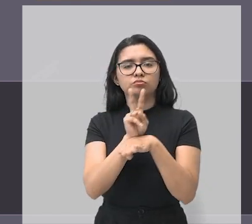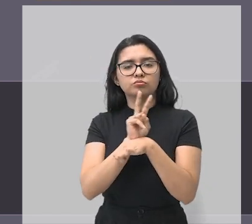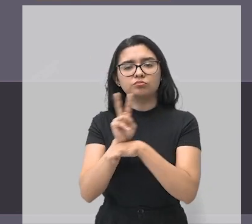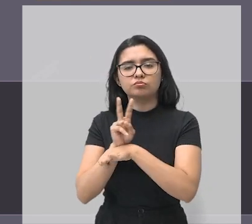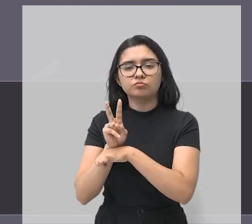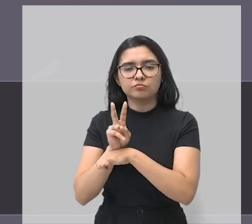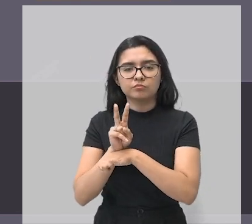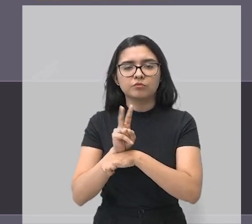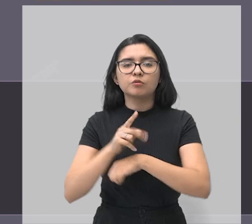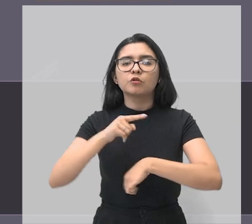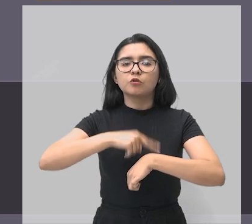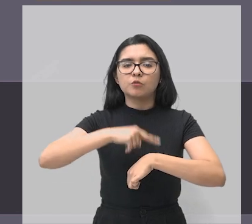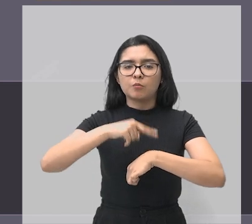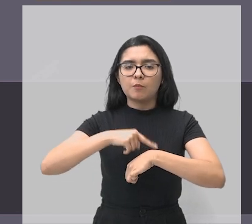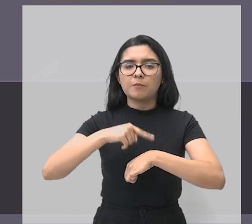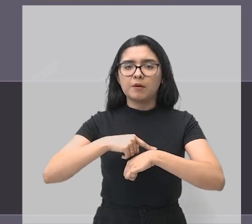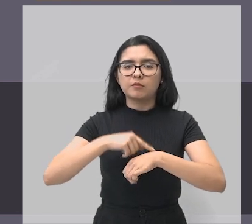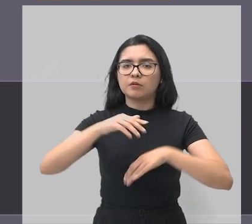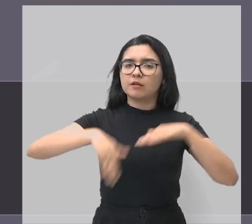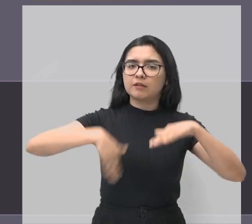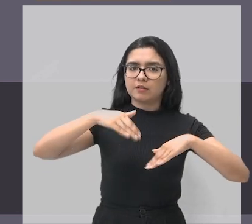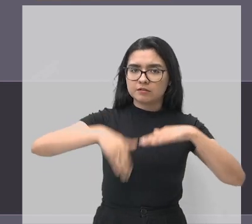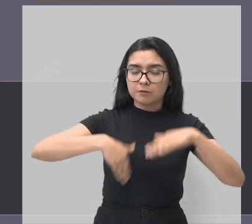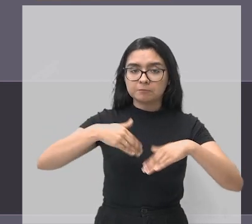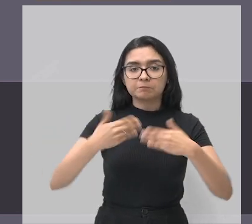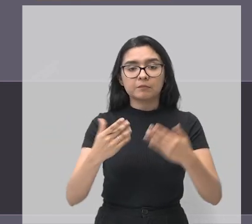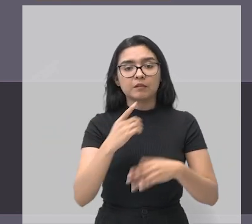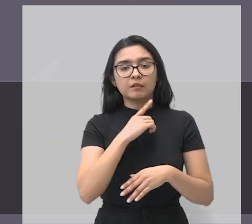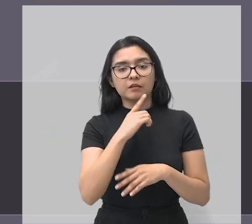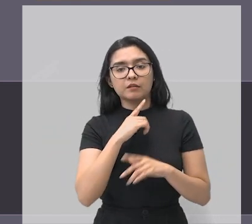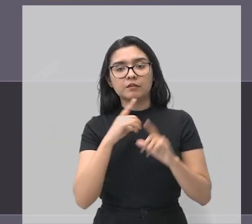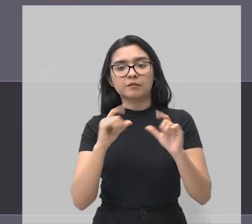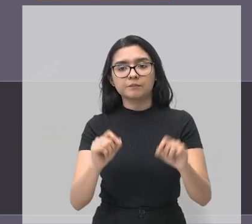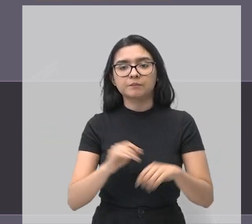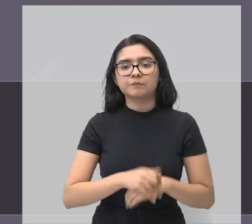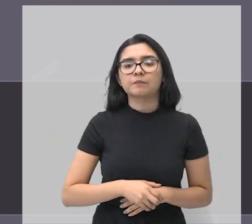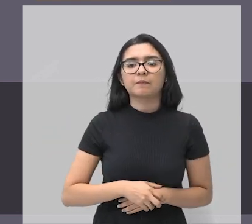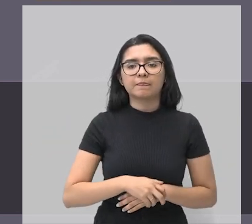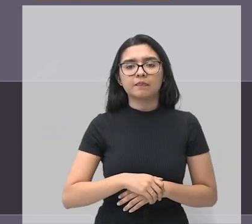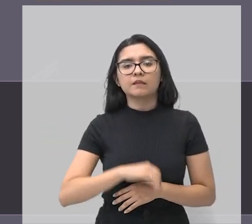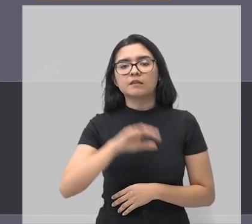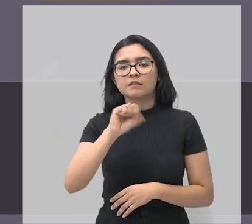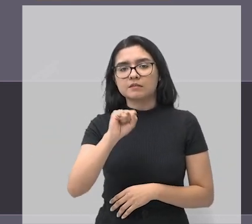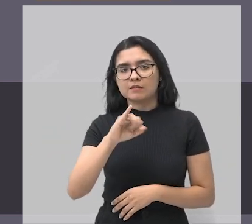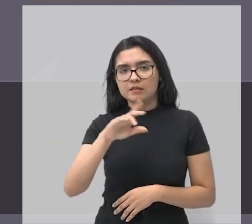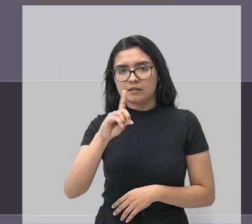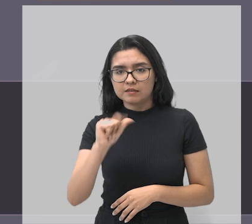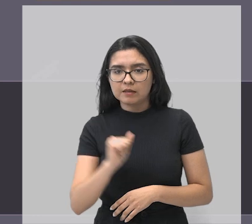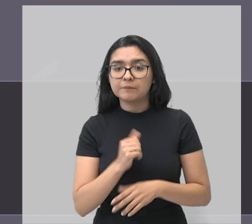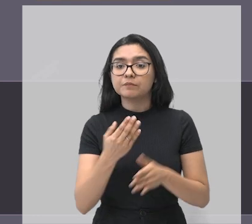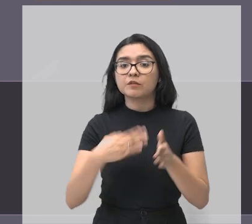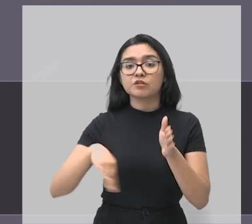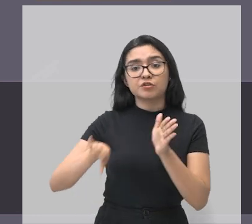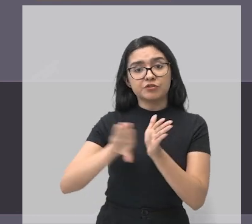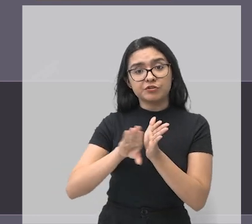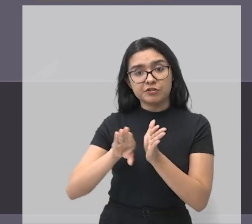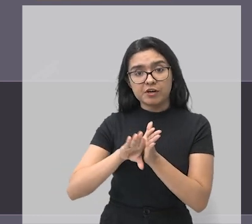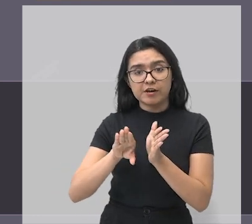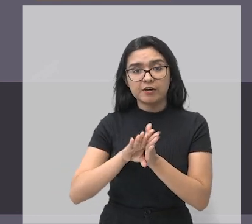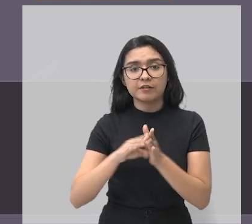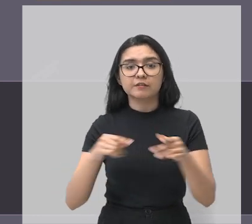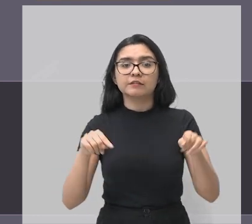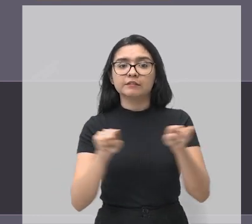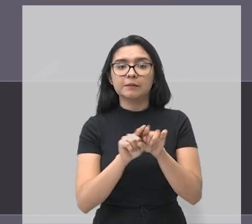os atletas durante a prova. Nós temos o juiz de saída, o juiz de chegada, os juízes